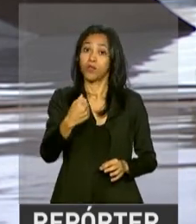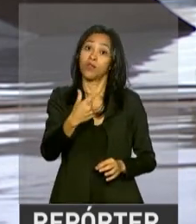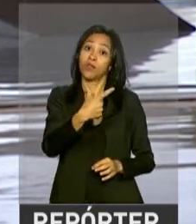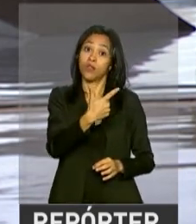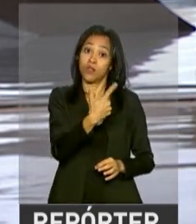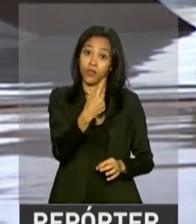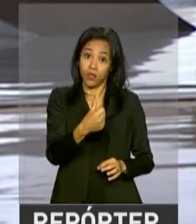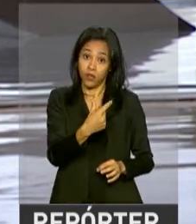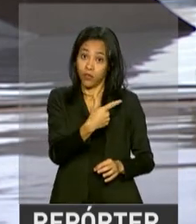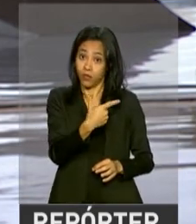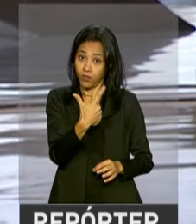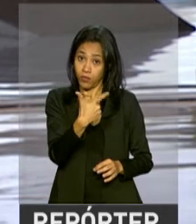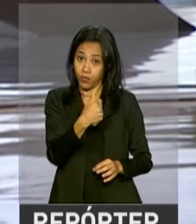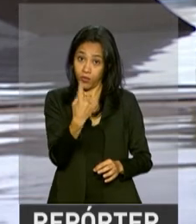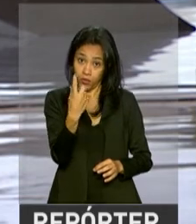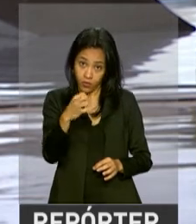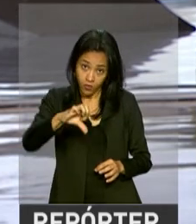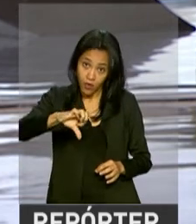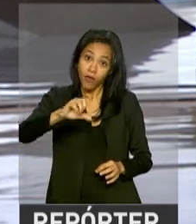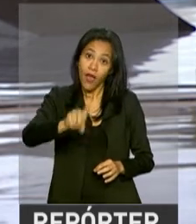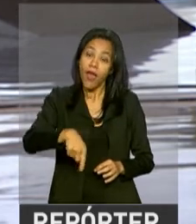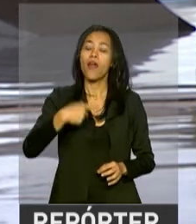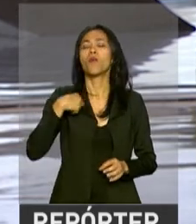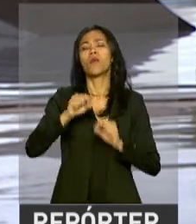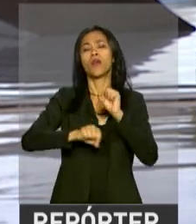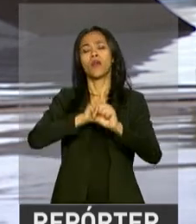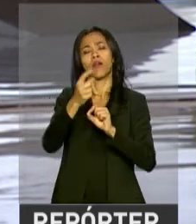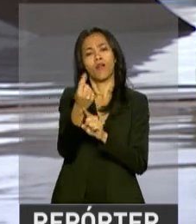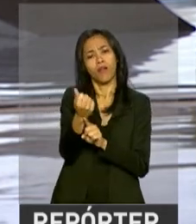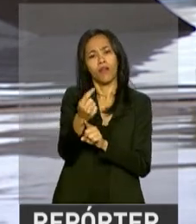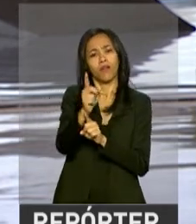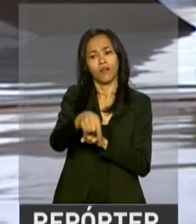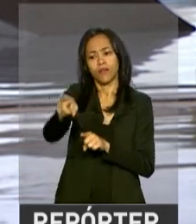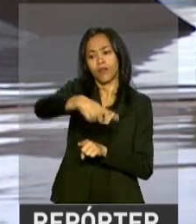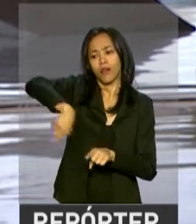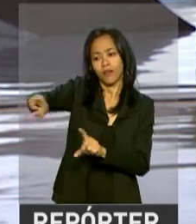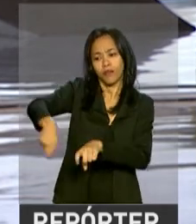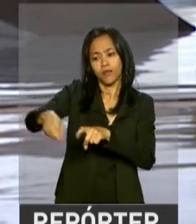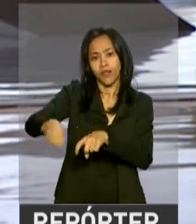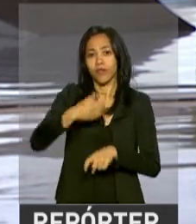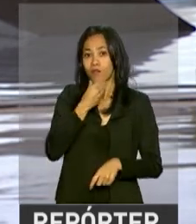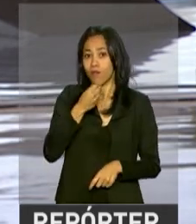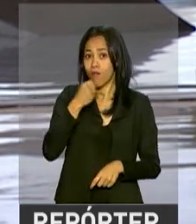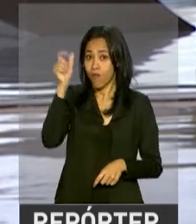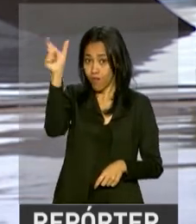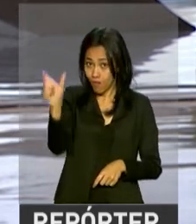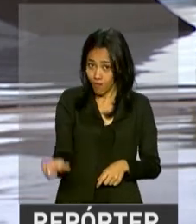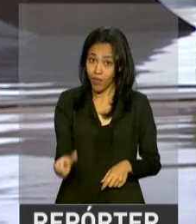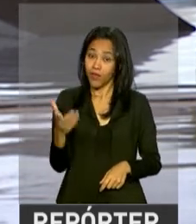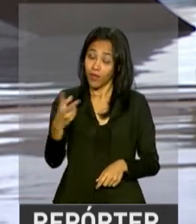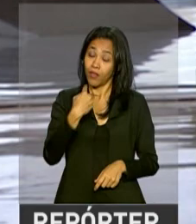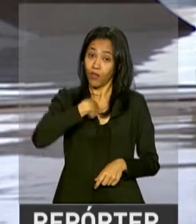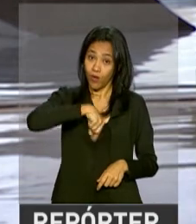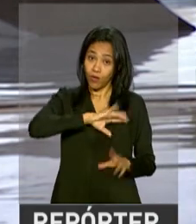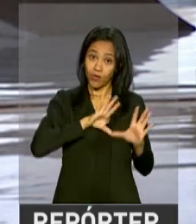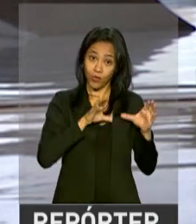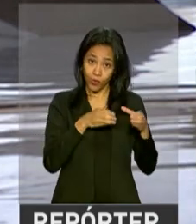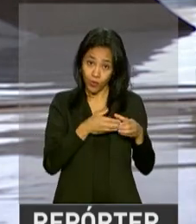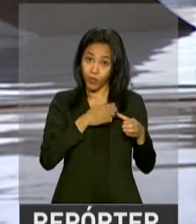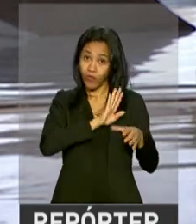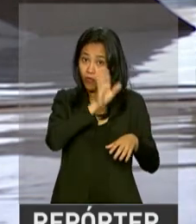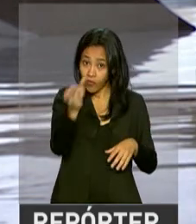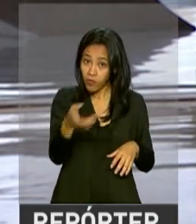que é uma reivindicação de produtores rurais como é o caso do seu negro até nossa equipe foi